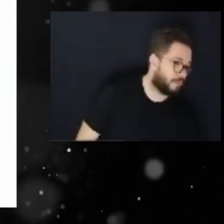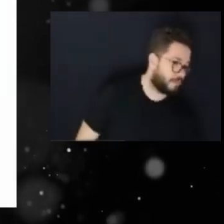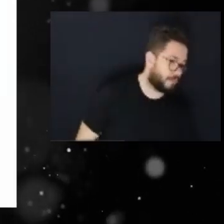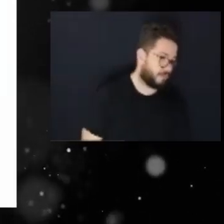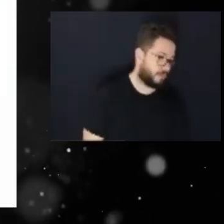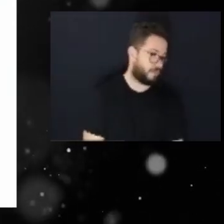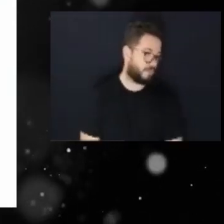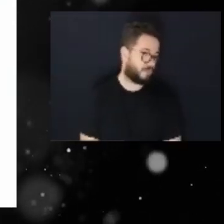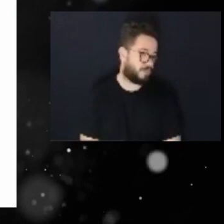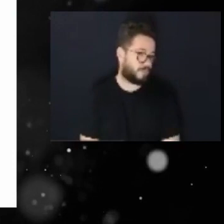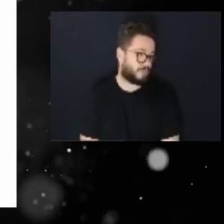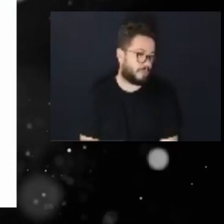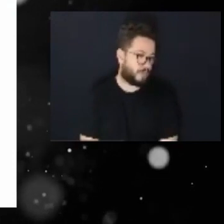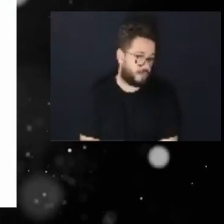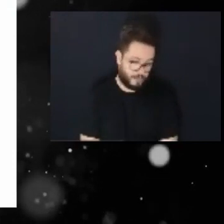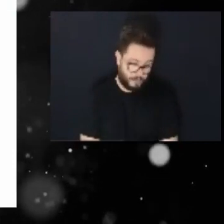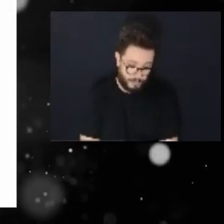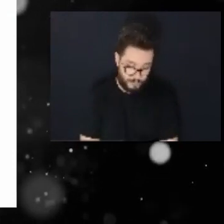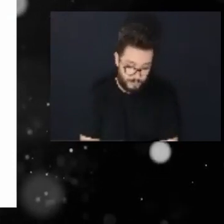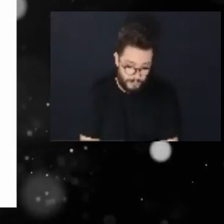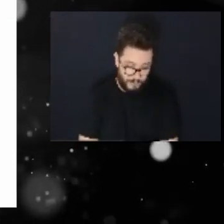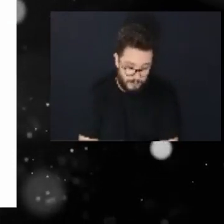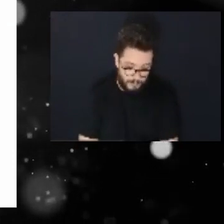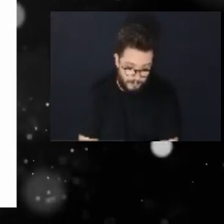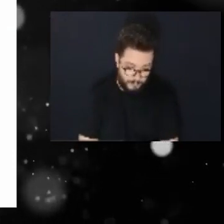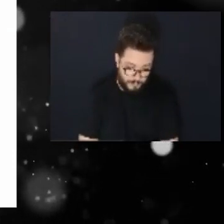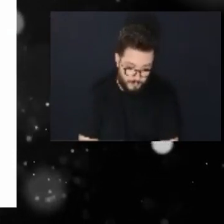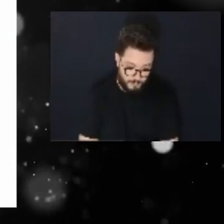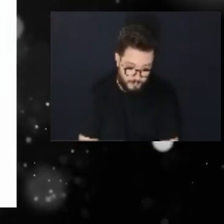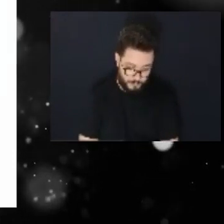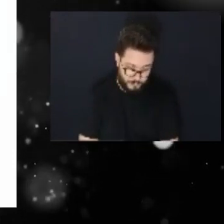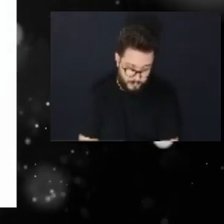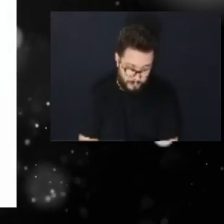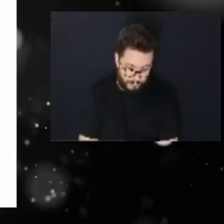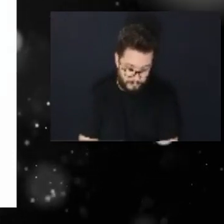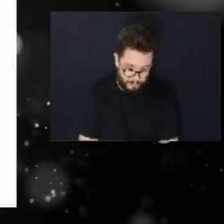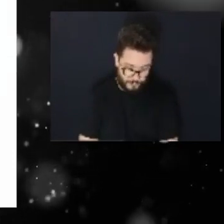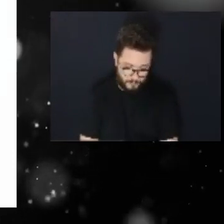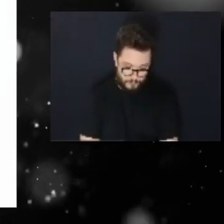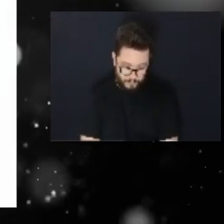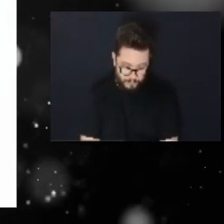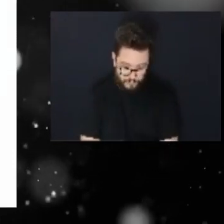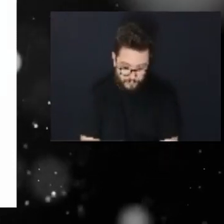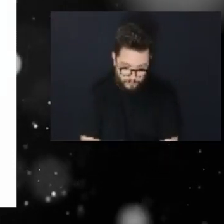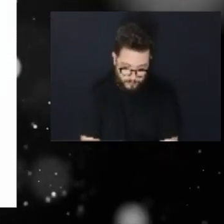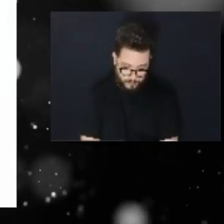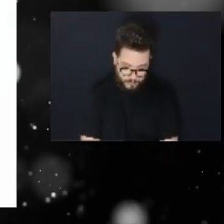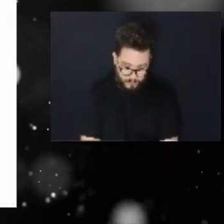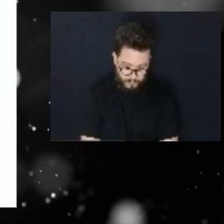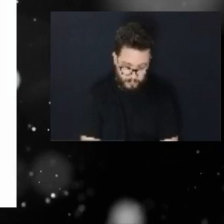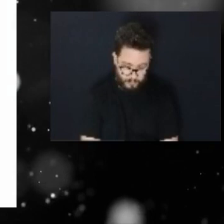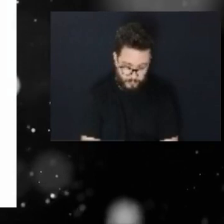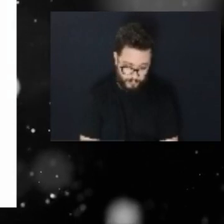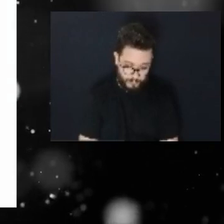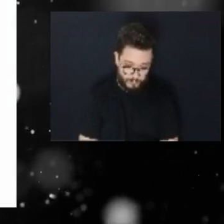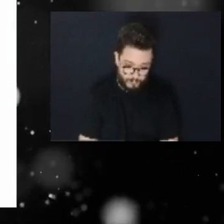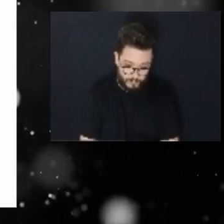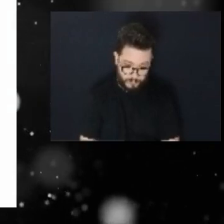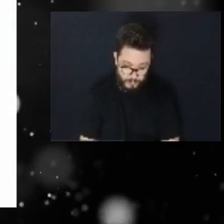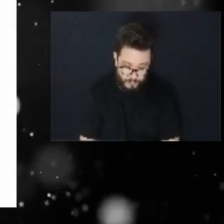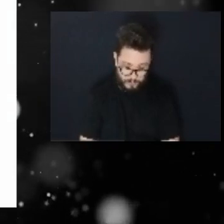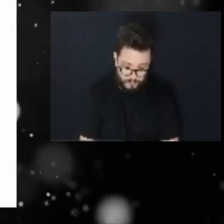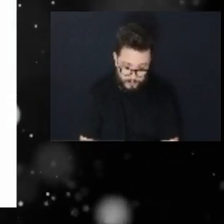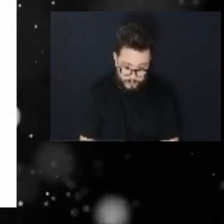Preciso falar de alguns estudos falaciosos que apontaram que o retorno das aulas presenciais era seguro, como